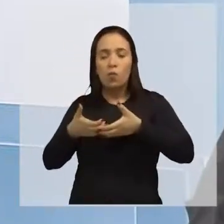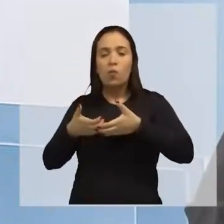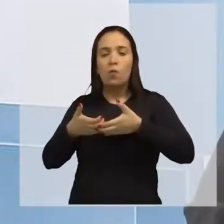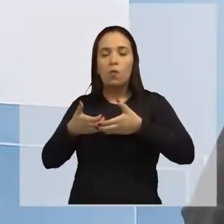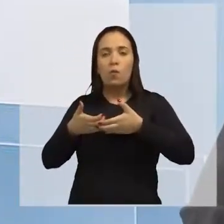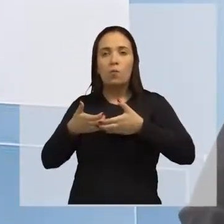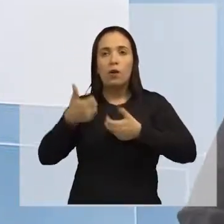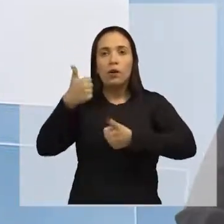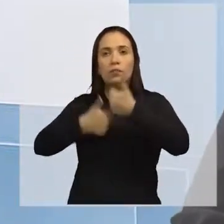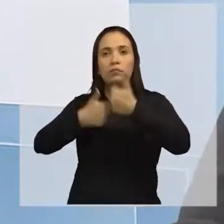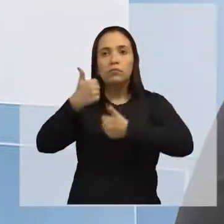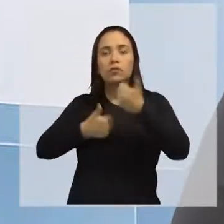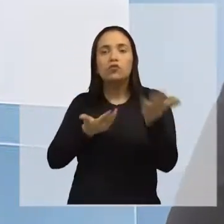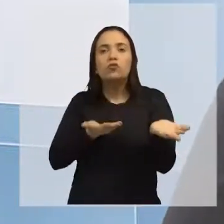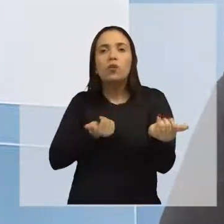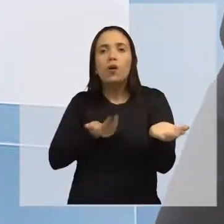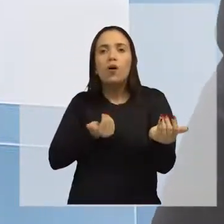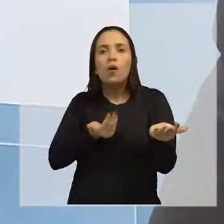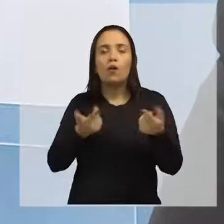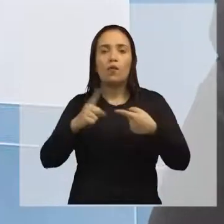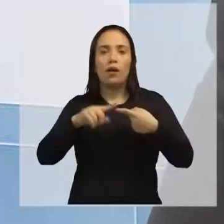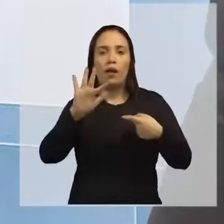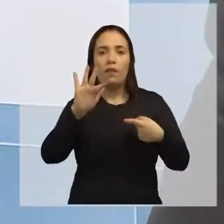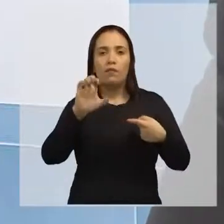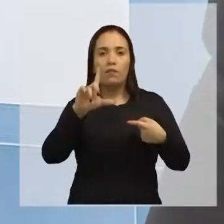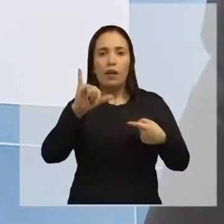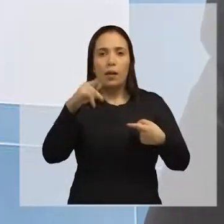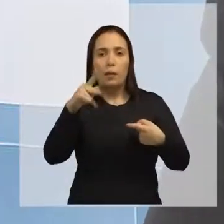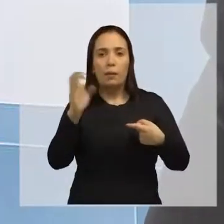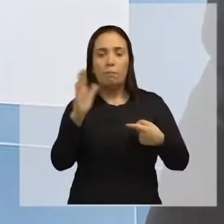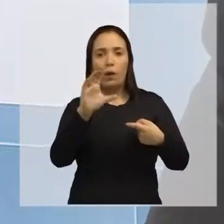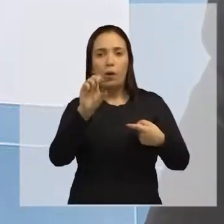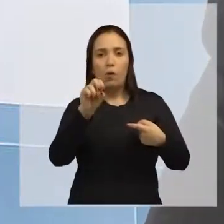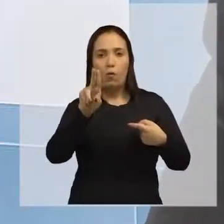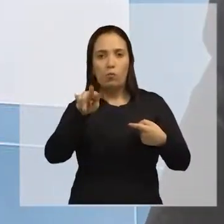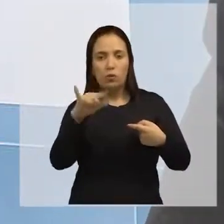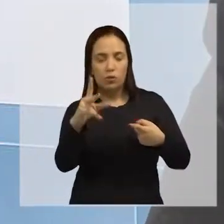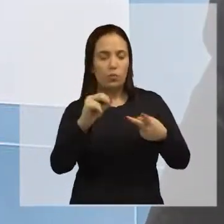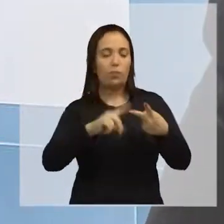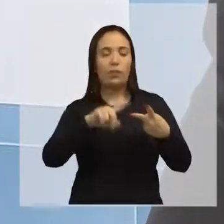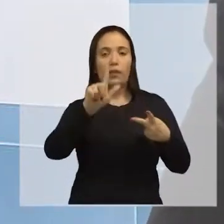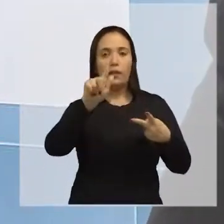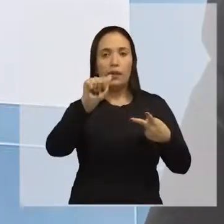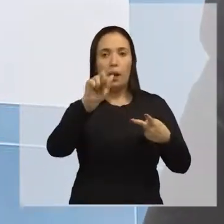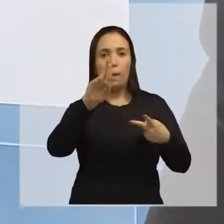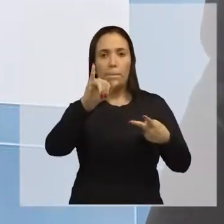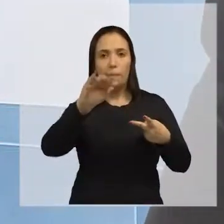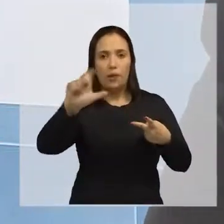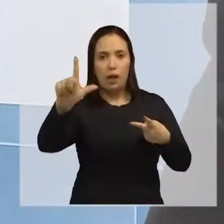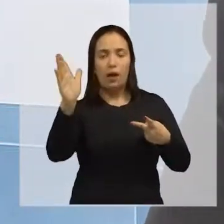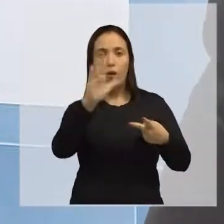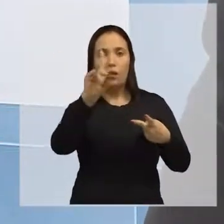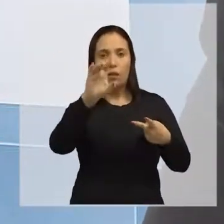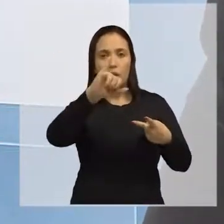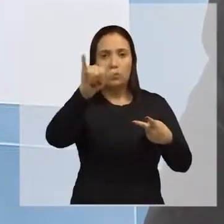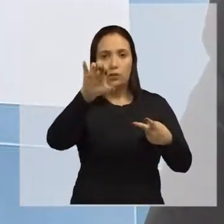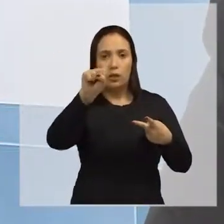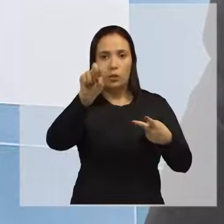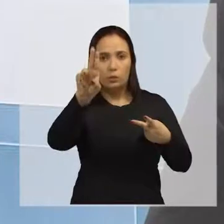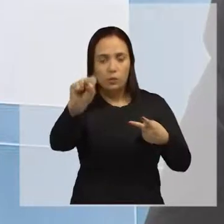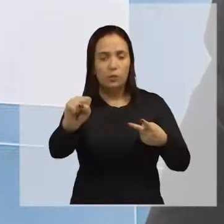seleção brasileira. Quase todos jogaram. O Felipe Coutinho jogou, o Neymar, o Gabriel Jesus jogou,